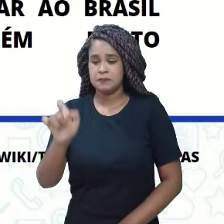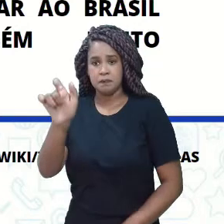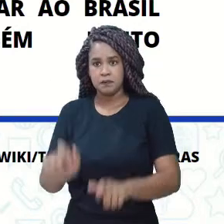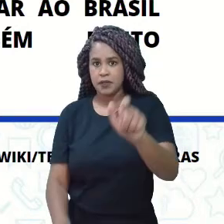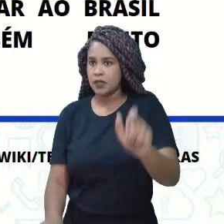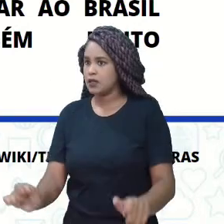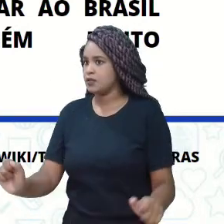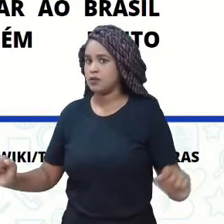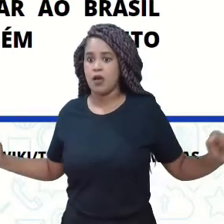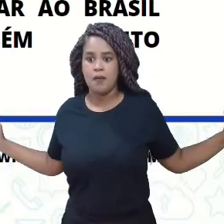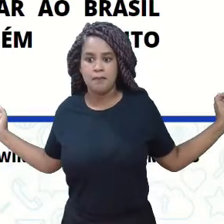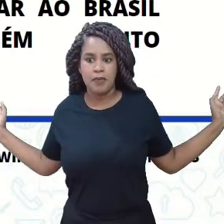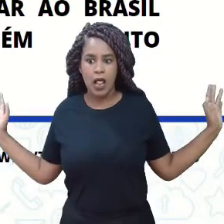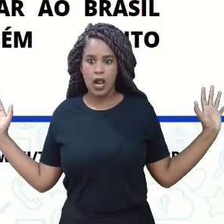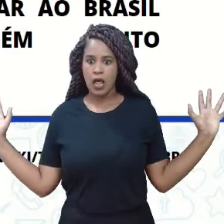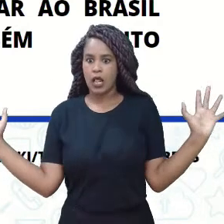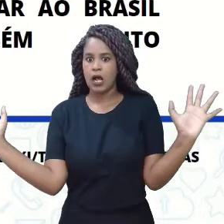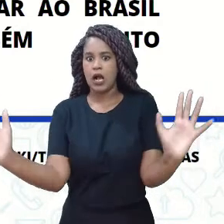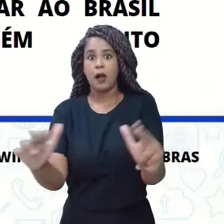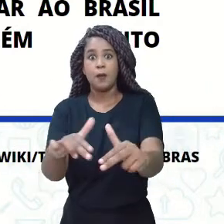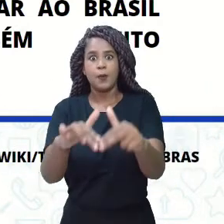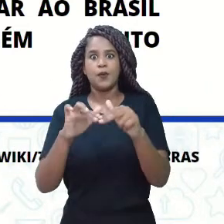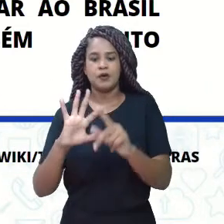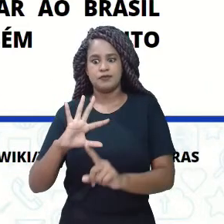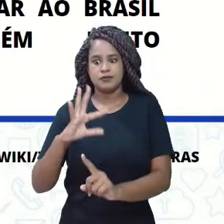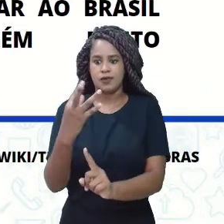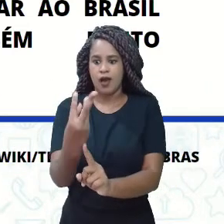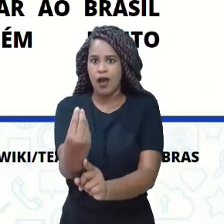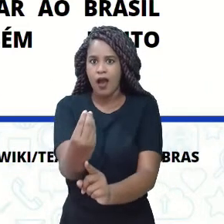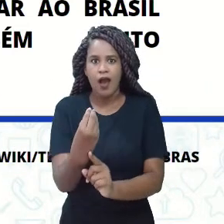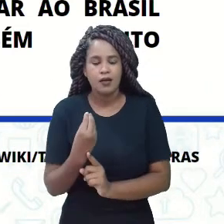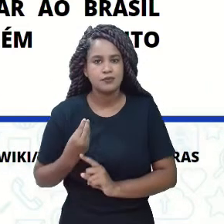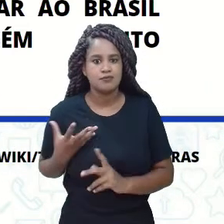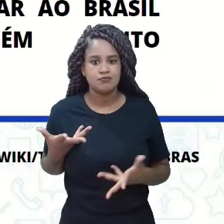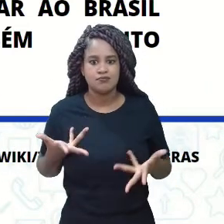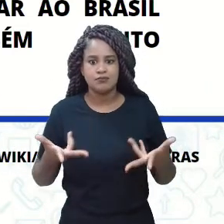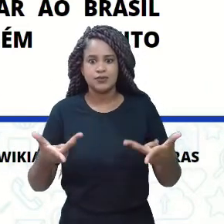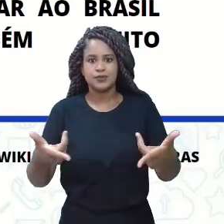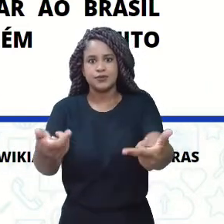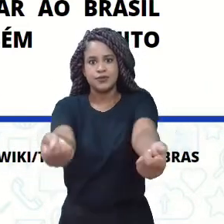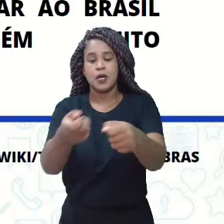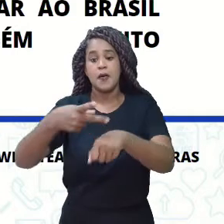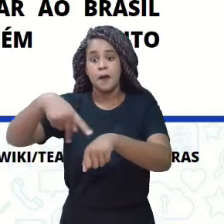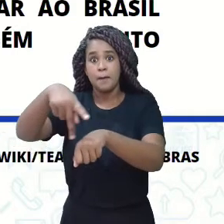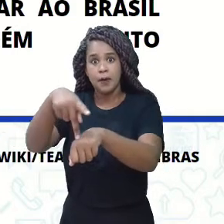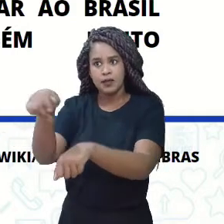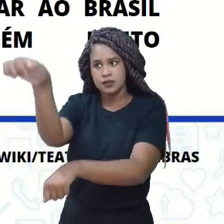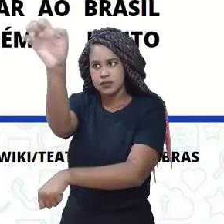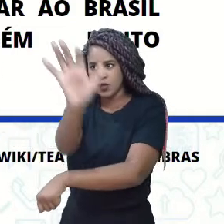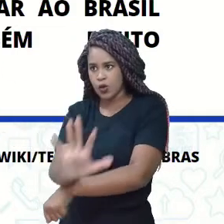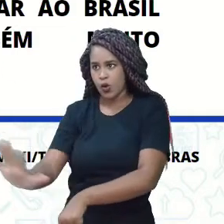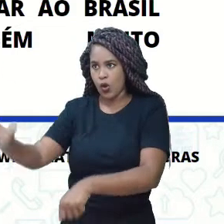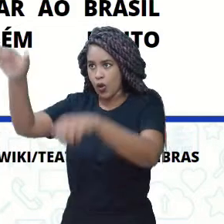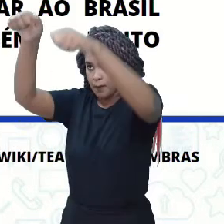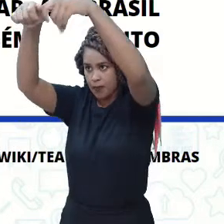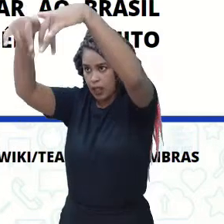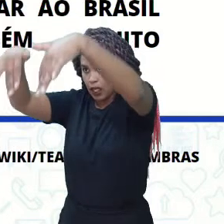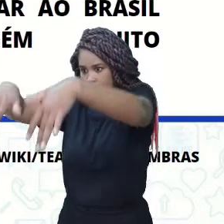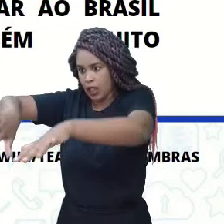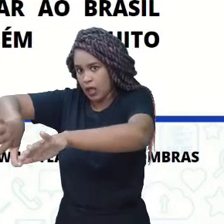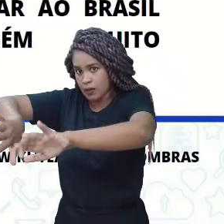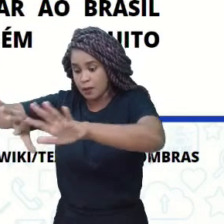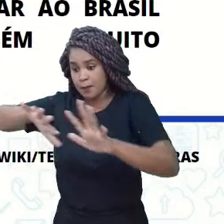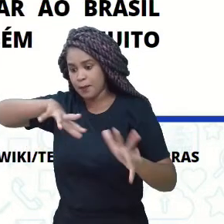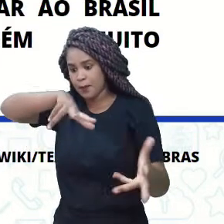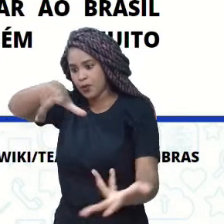multidões, graças ao seu encanto artístico, né, que se espalhou pelos países da Europa até chegar ao